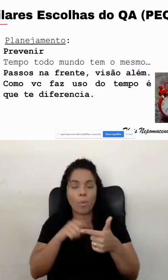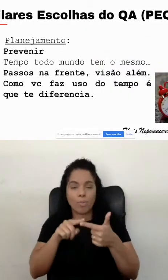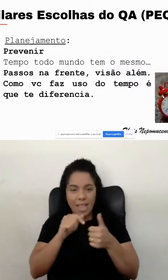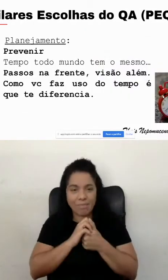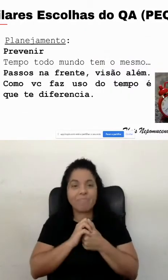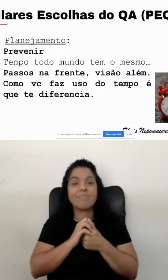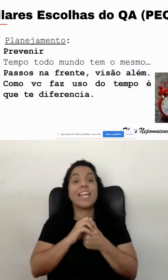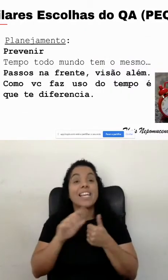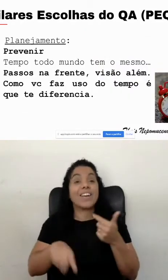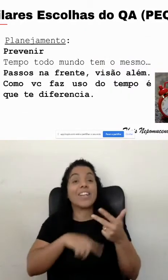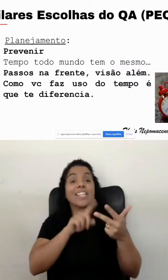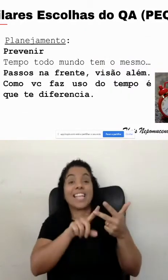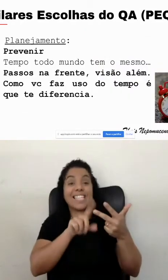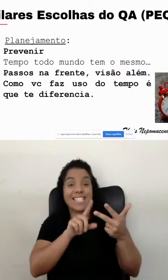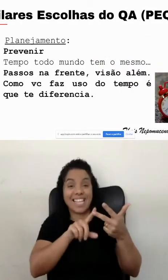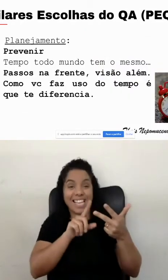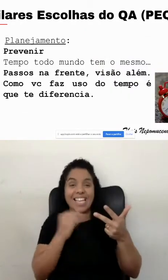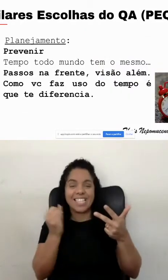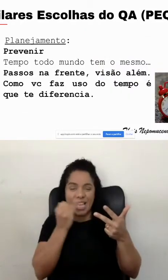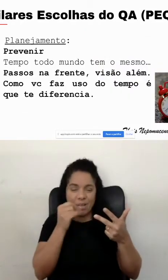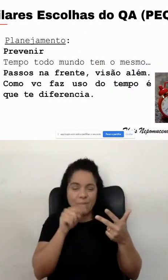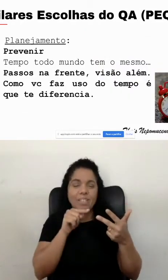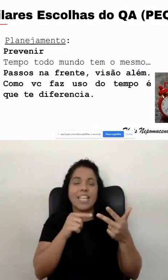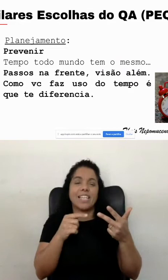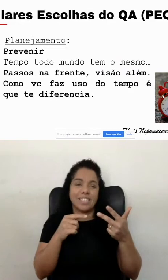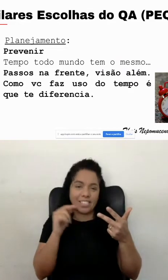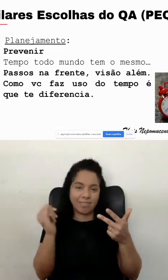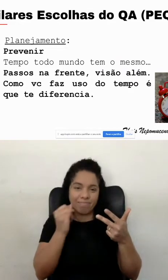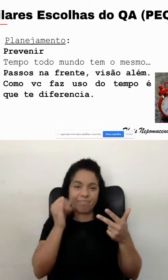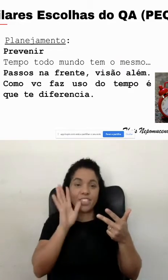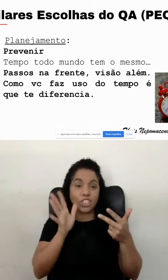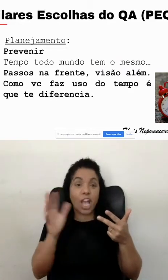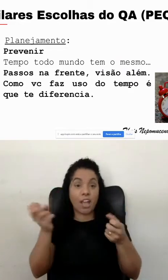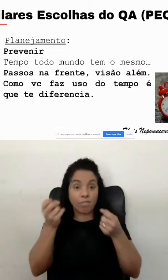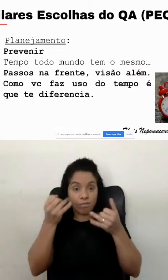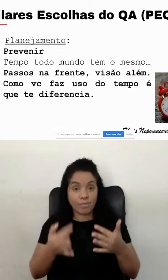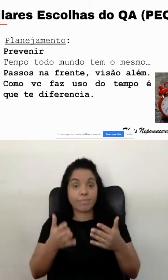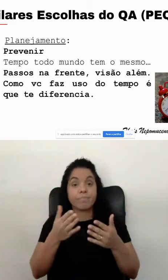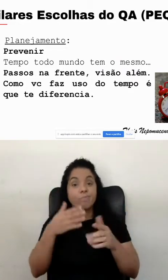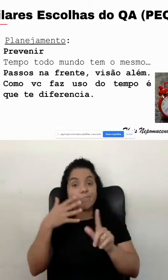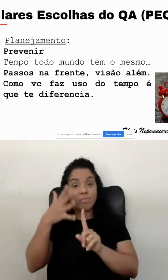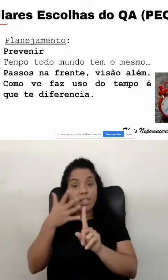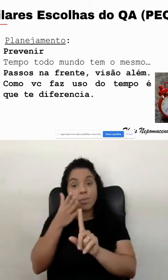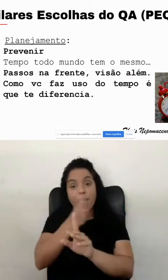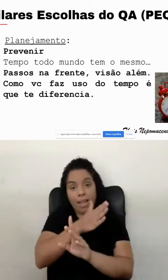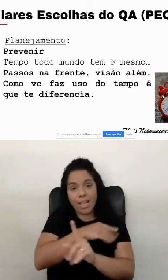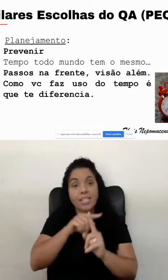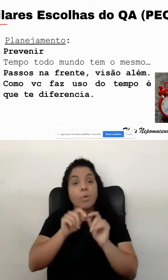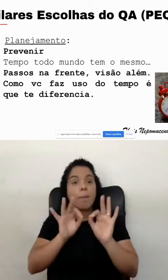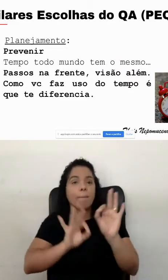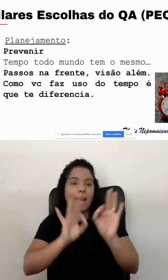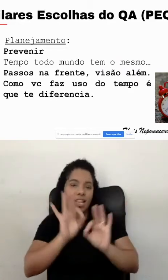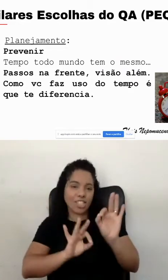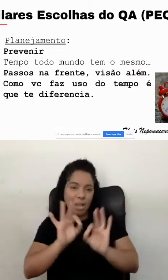Vamos para o terceiro e muito importante pilar, e é que até já foi falado aí nas palestras, que seria o